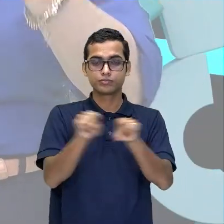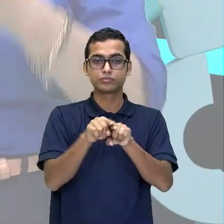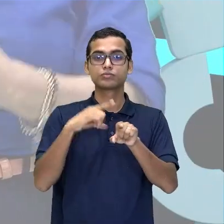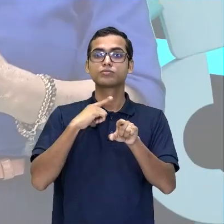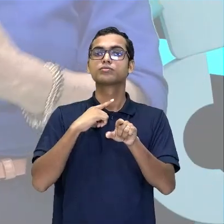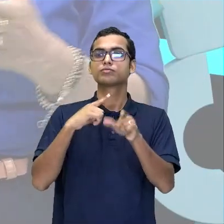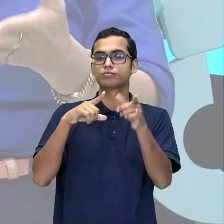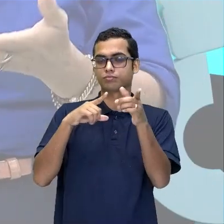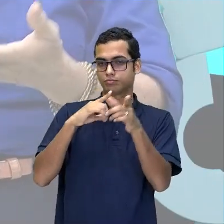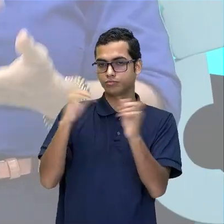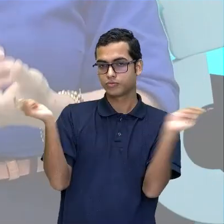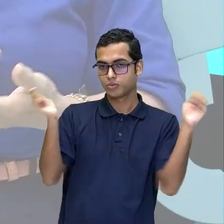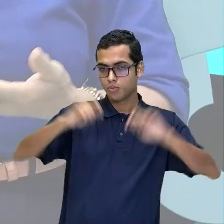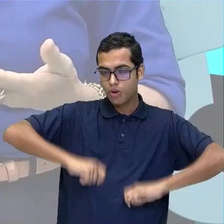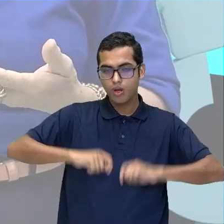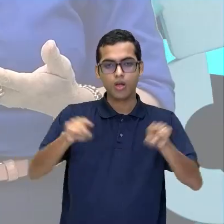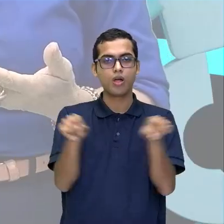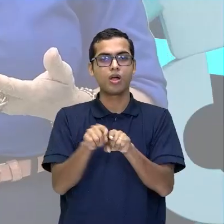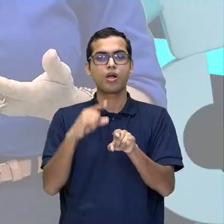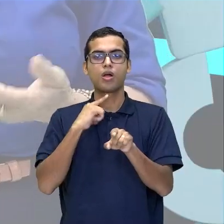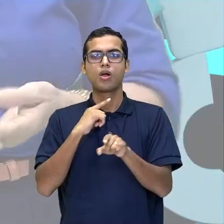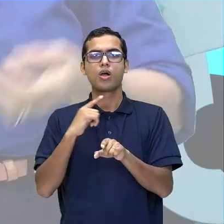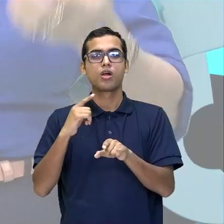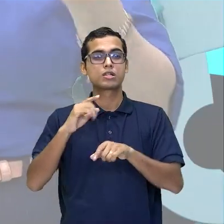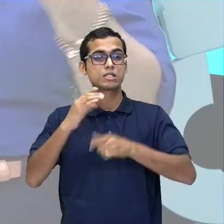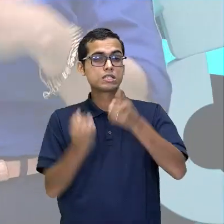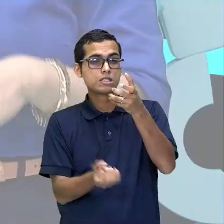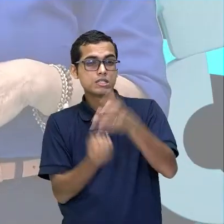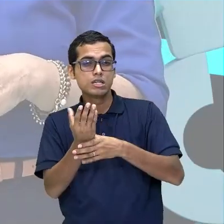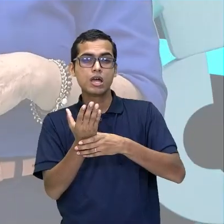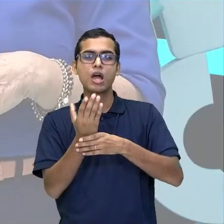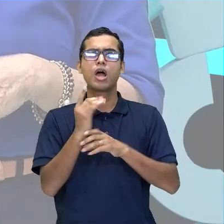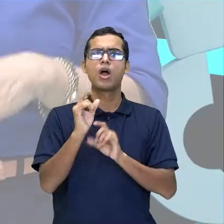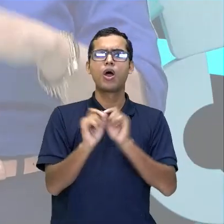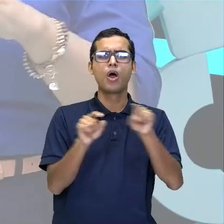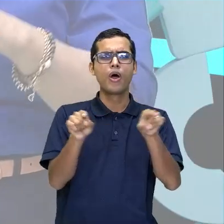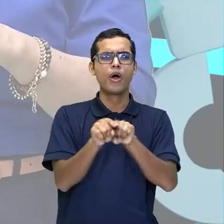que permite criar cursos personalizados